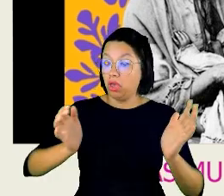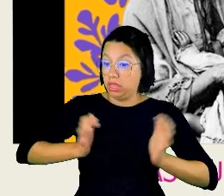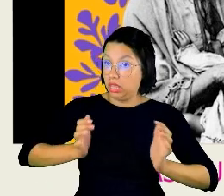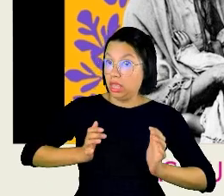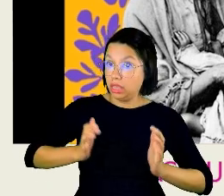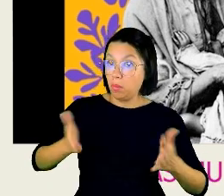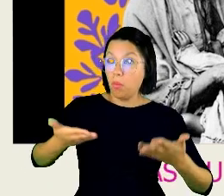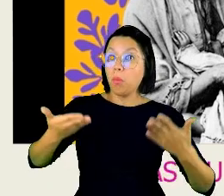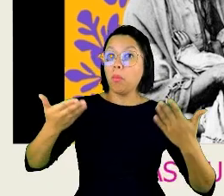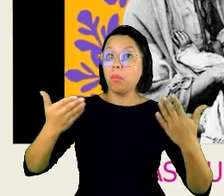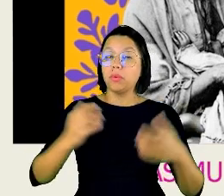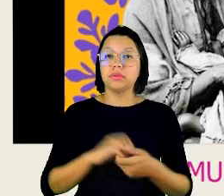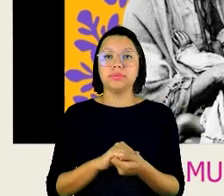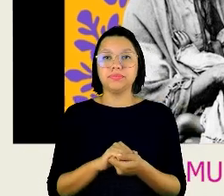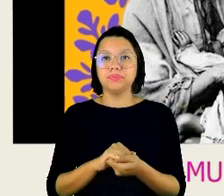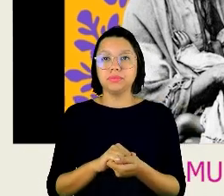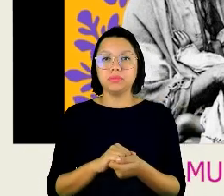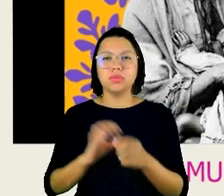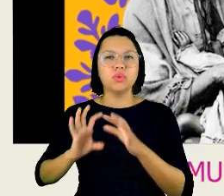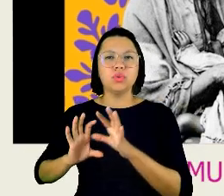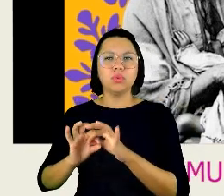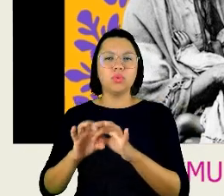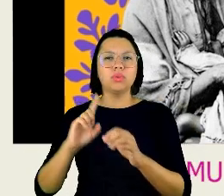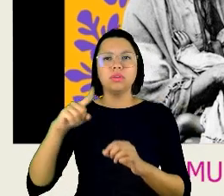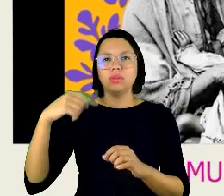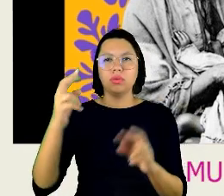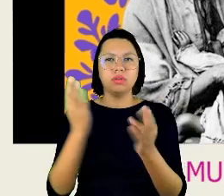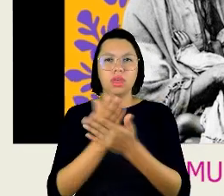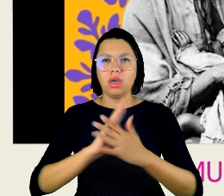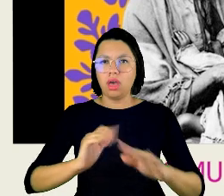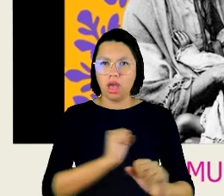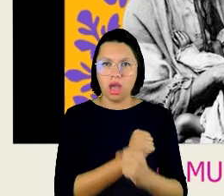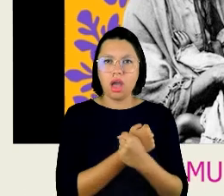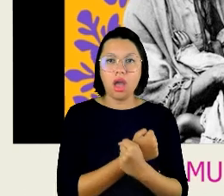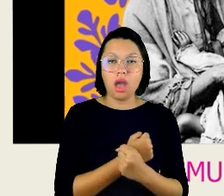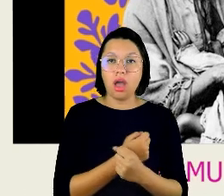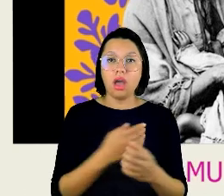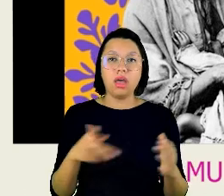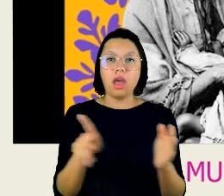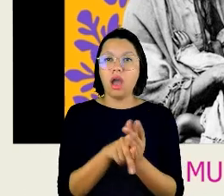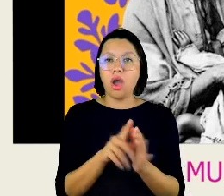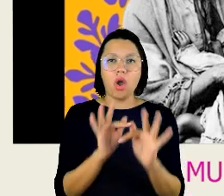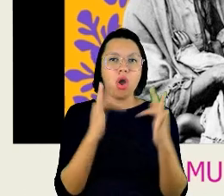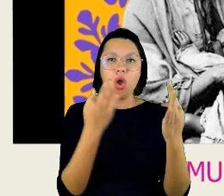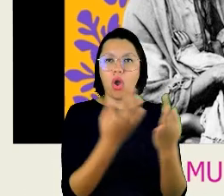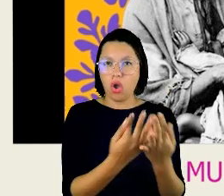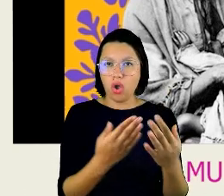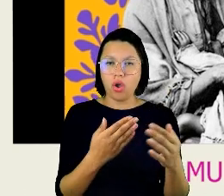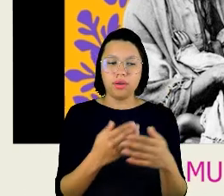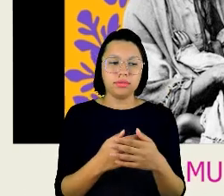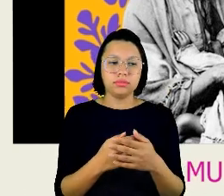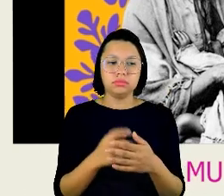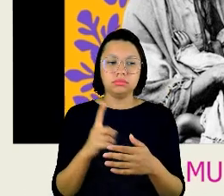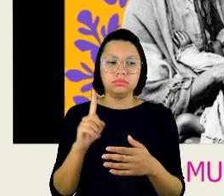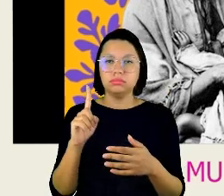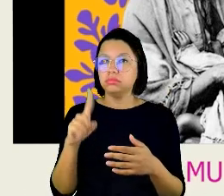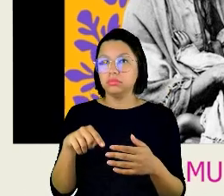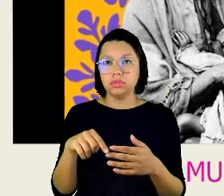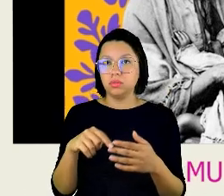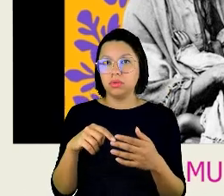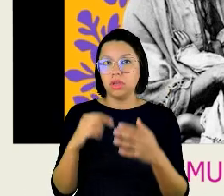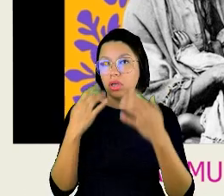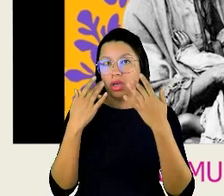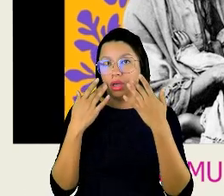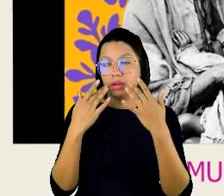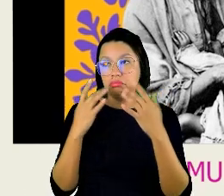riqueza. Num contexto pós-abolição, né, dentro da sua própria família, não era incomum uma mulher negra